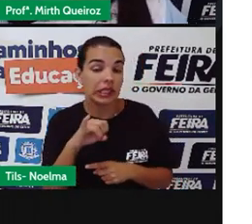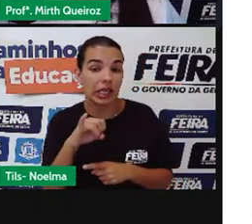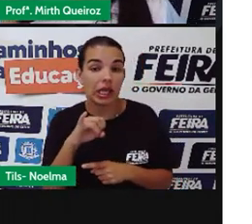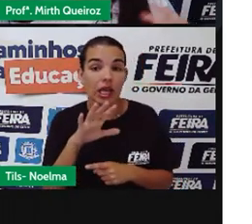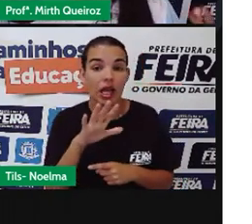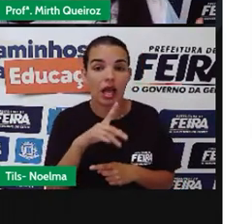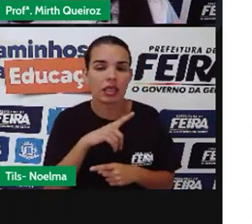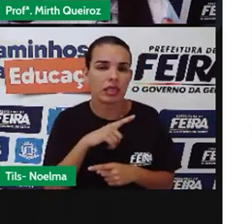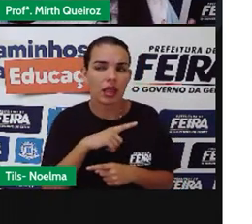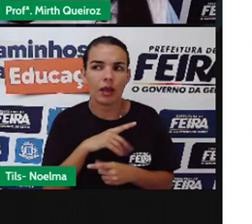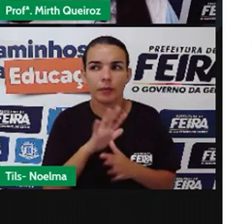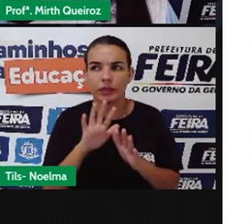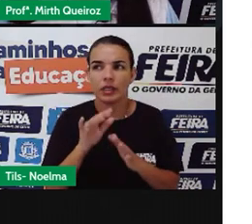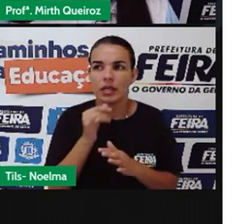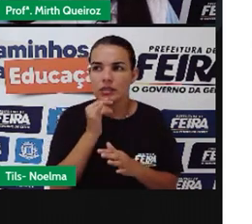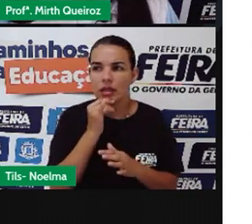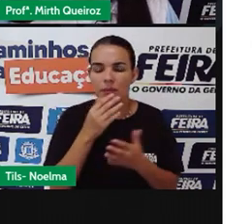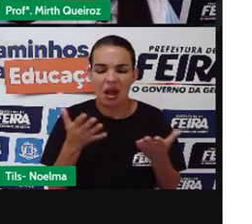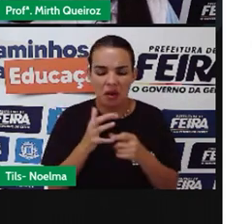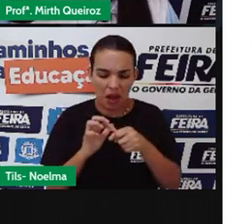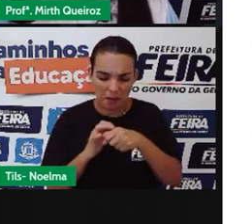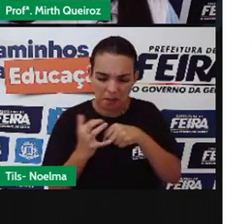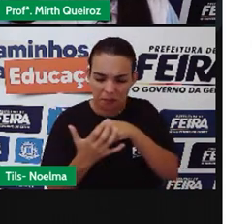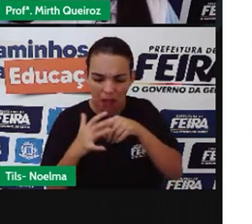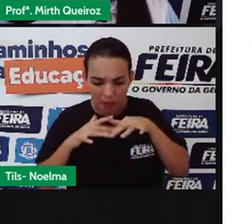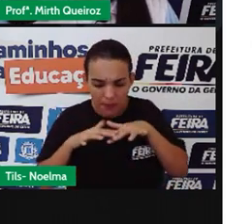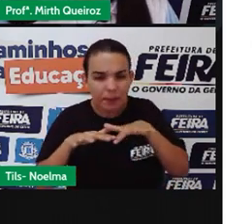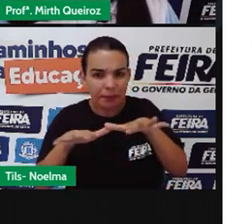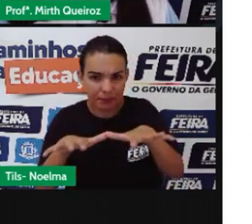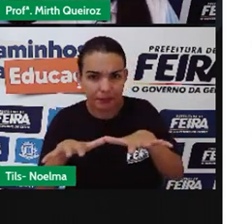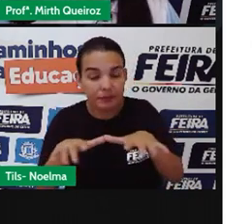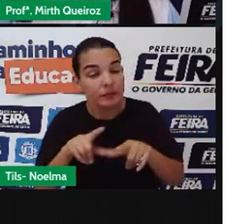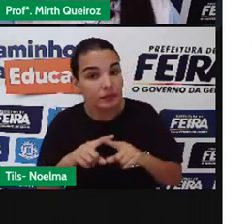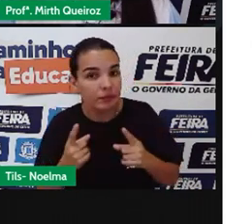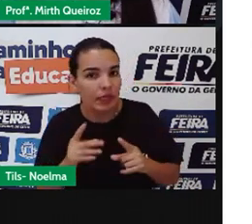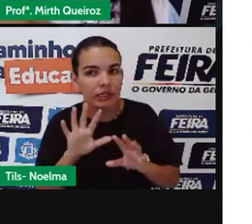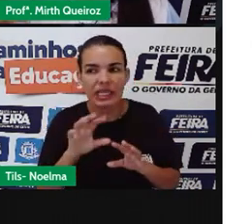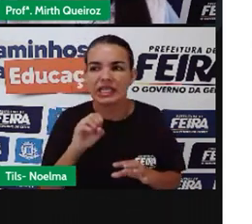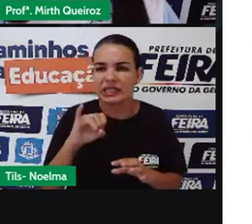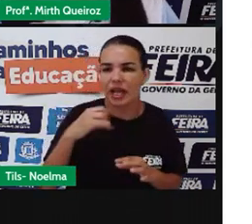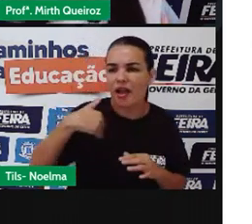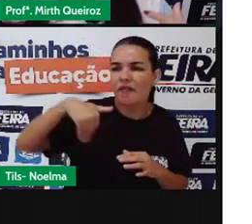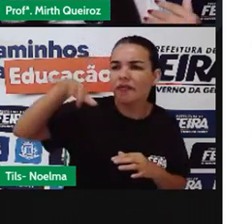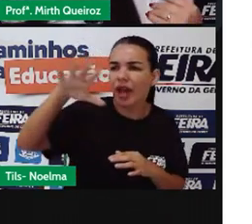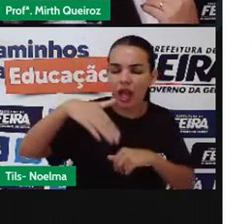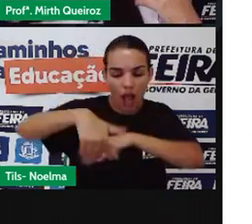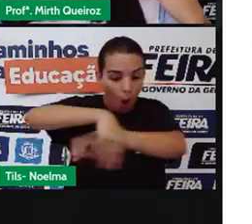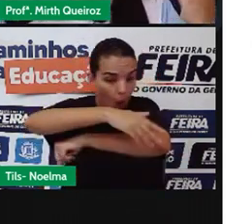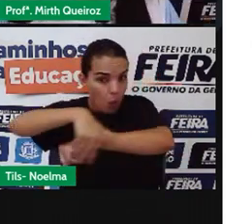se eu estou ainda mais nesse período que nós estamos a podem ir né